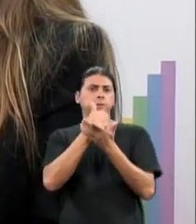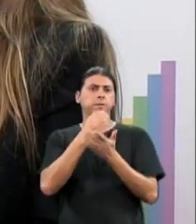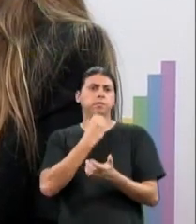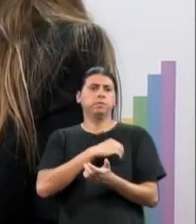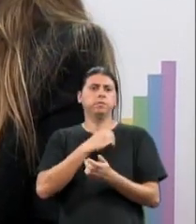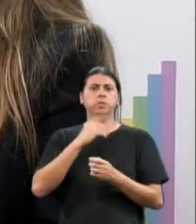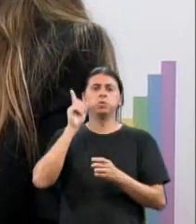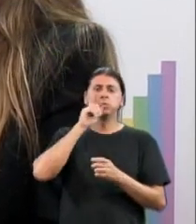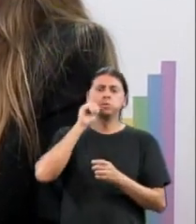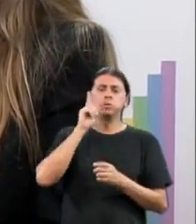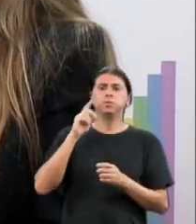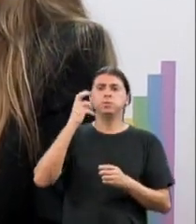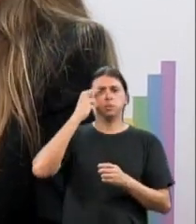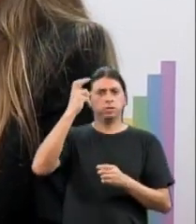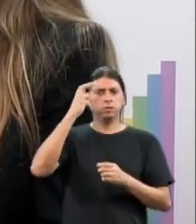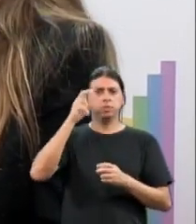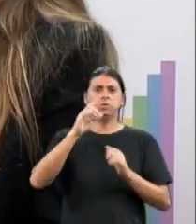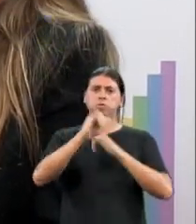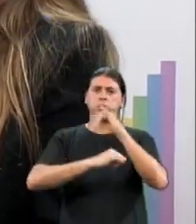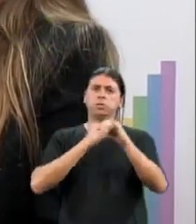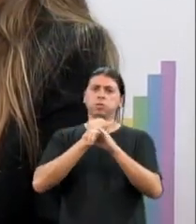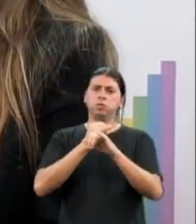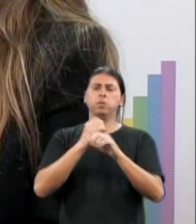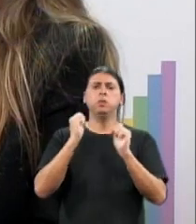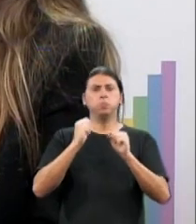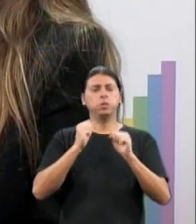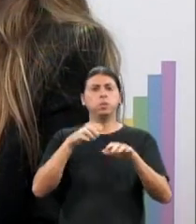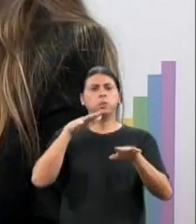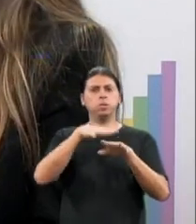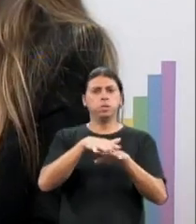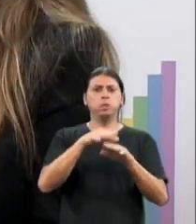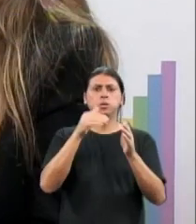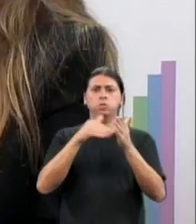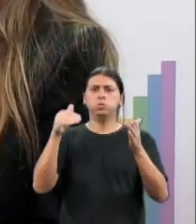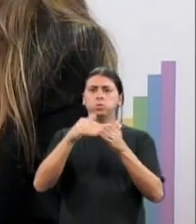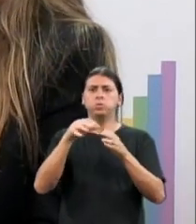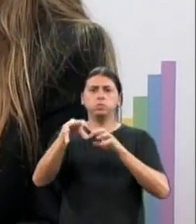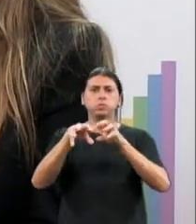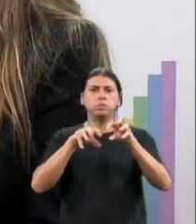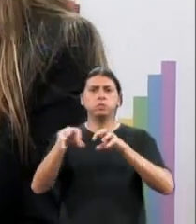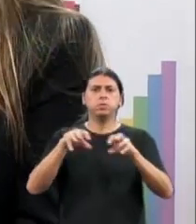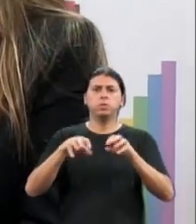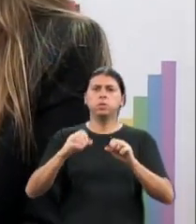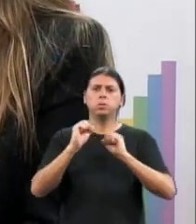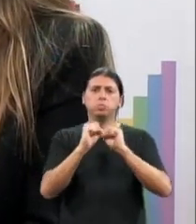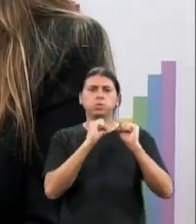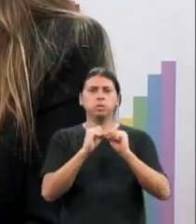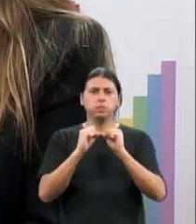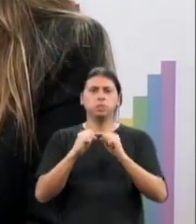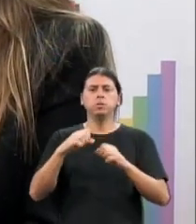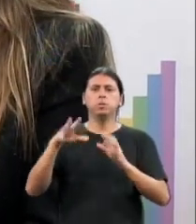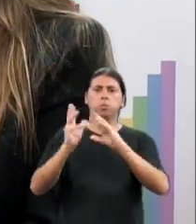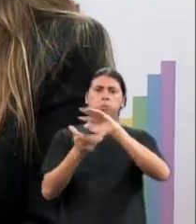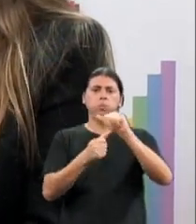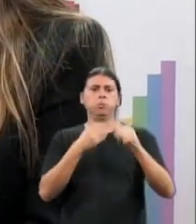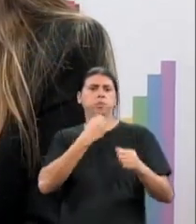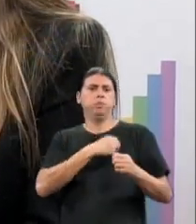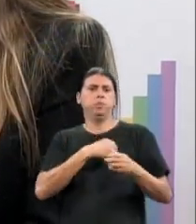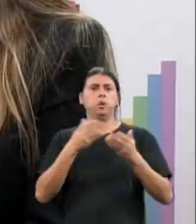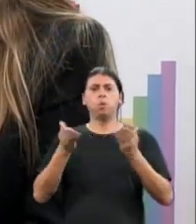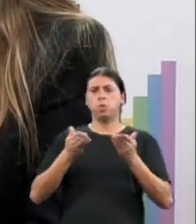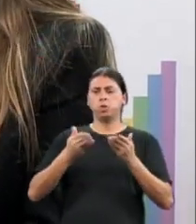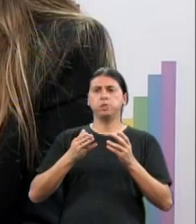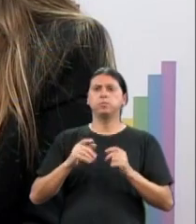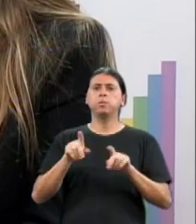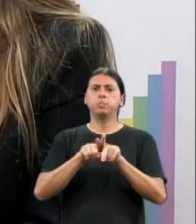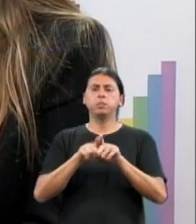que a sabedoria digital possa encontrar todos os espaços possíveis nesse mundo que a gente